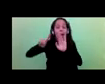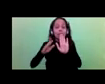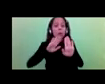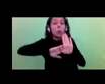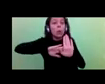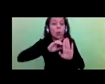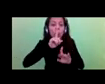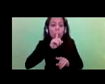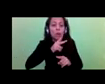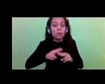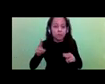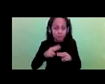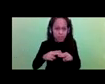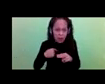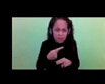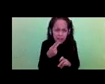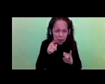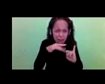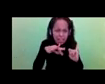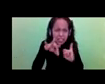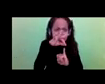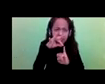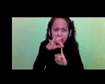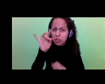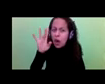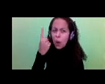E isso eu nem estou falando do IFES, não.